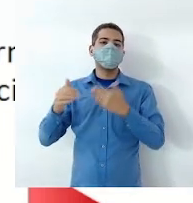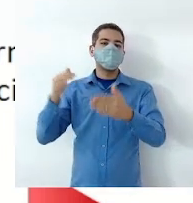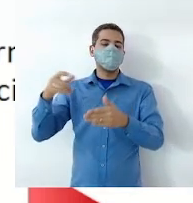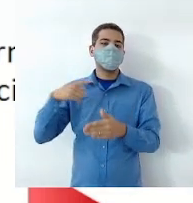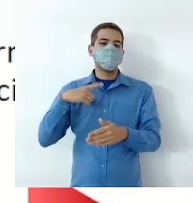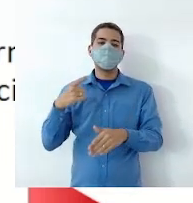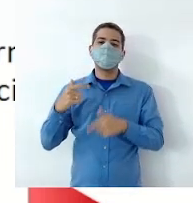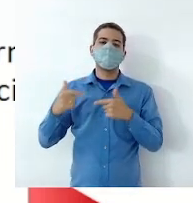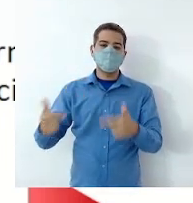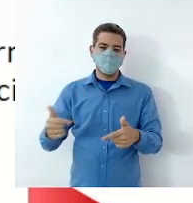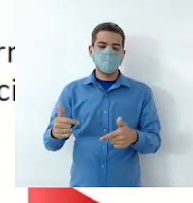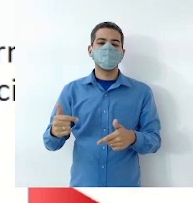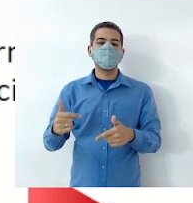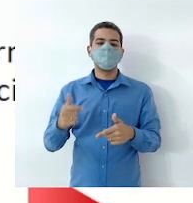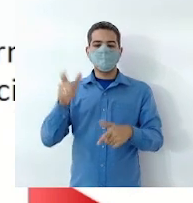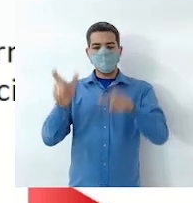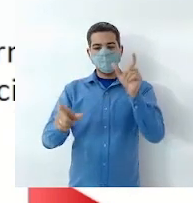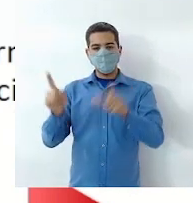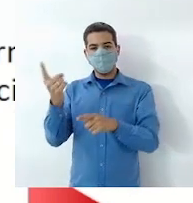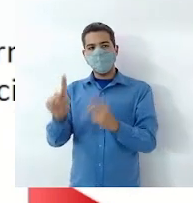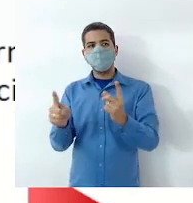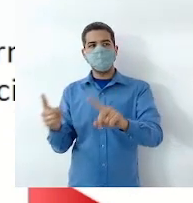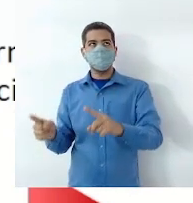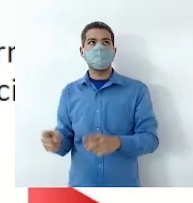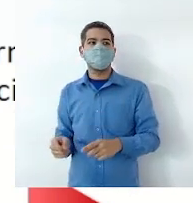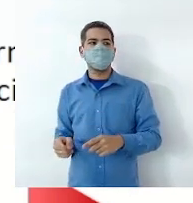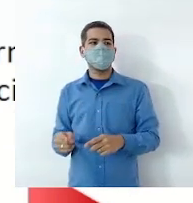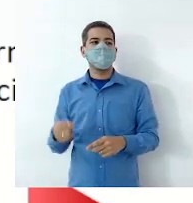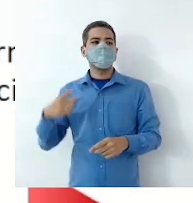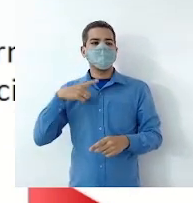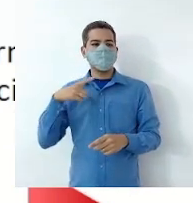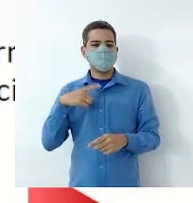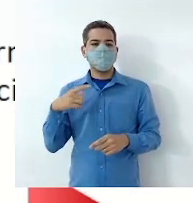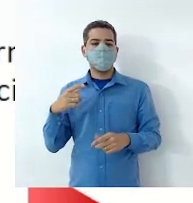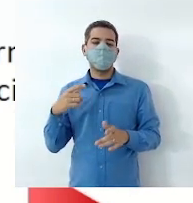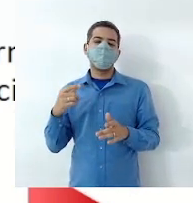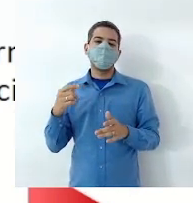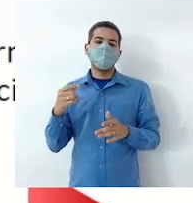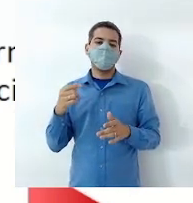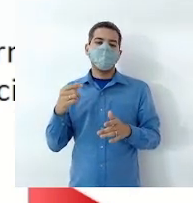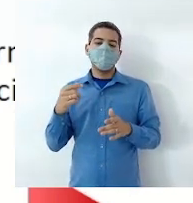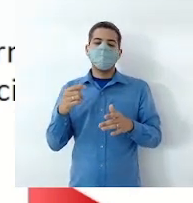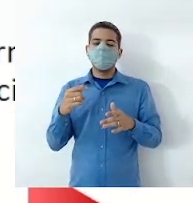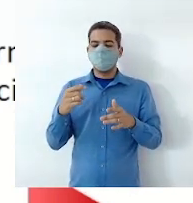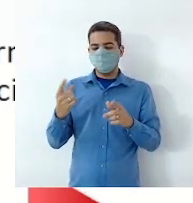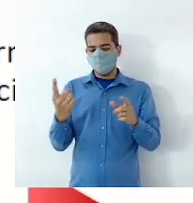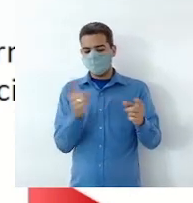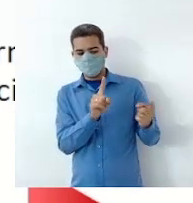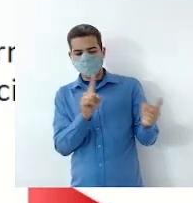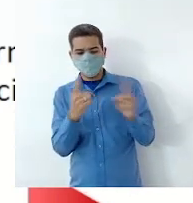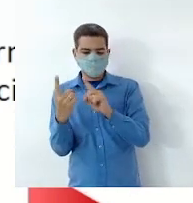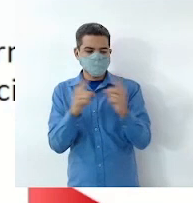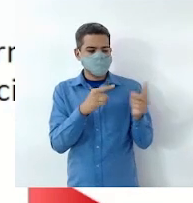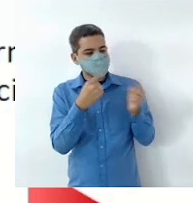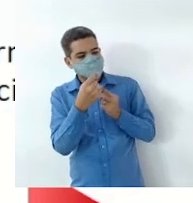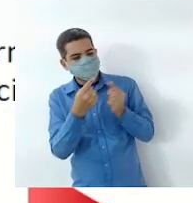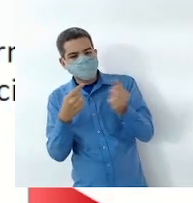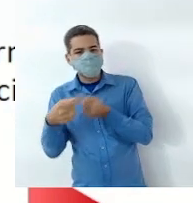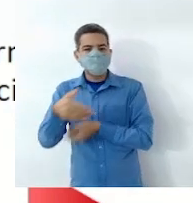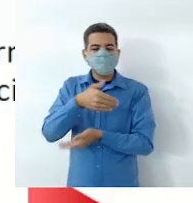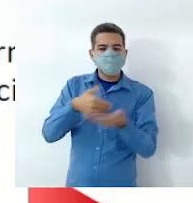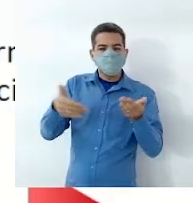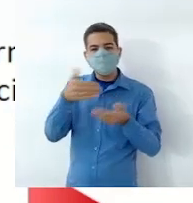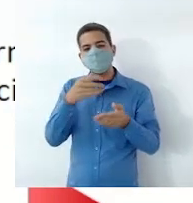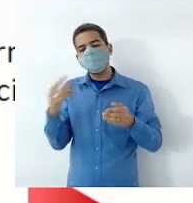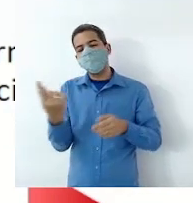dos personagens. É quando os personagens começam a interagir um com os outros. E a gente tem depois desse início